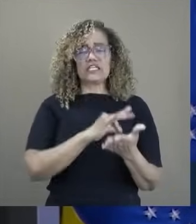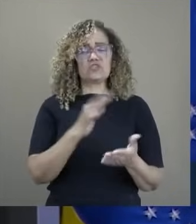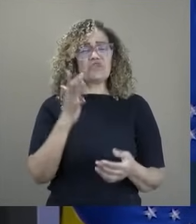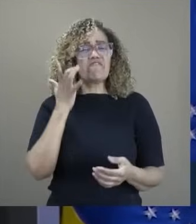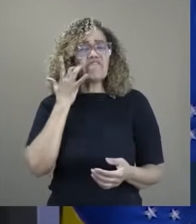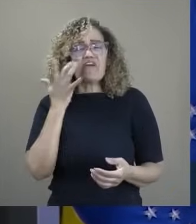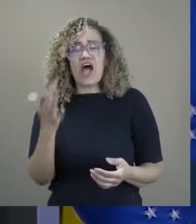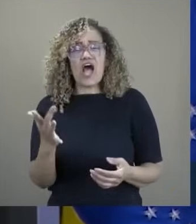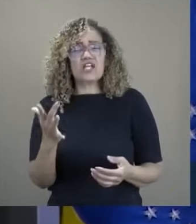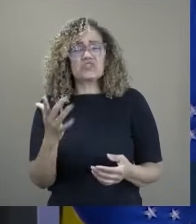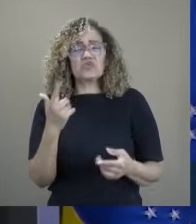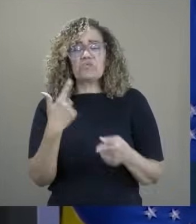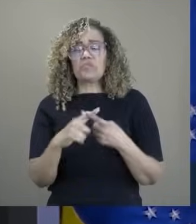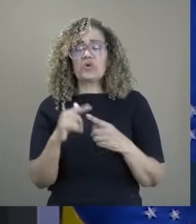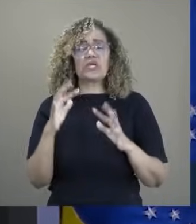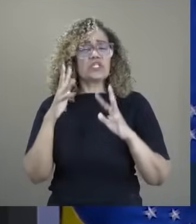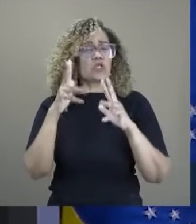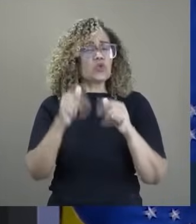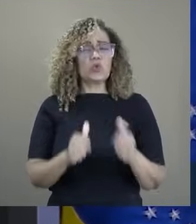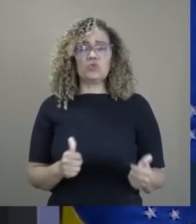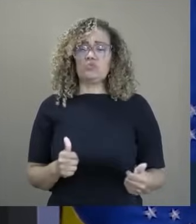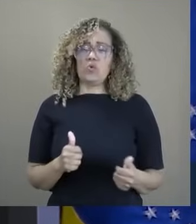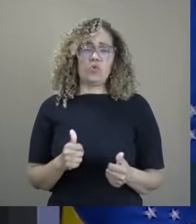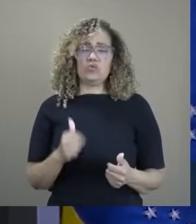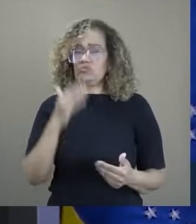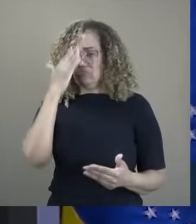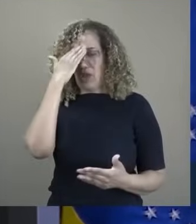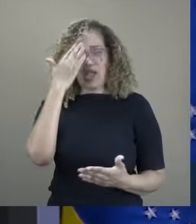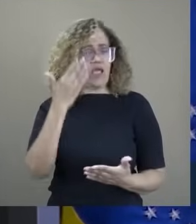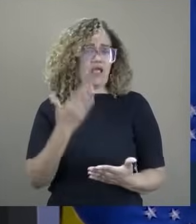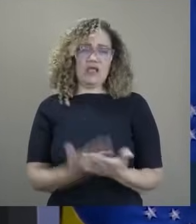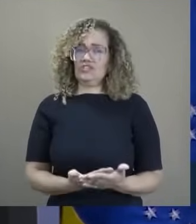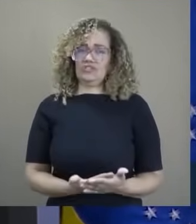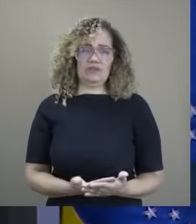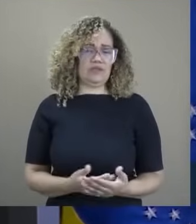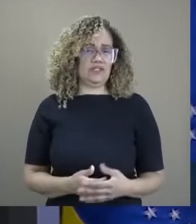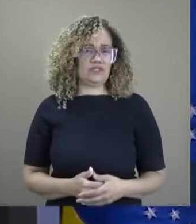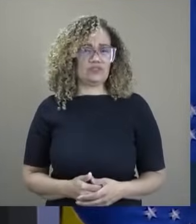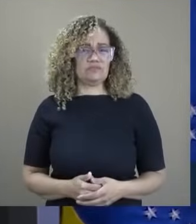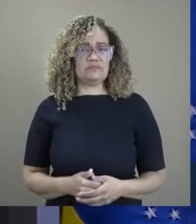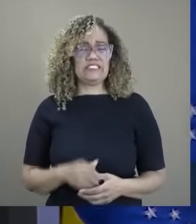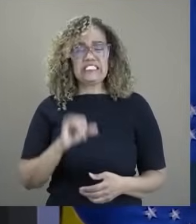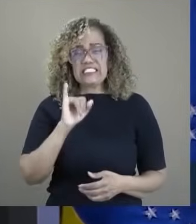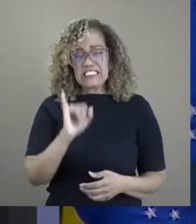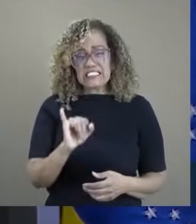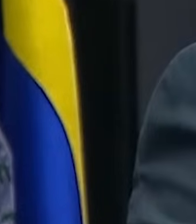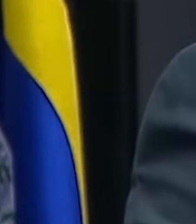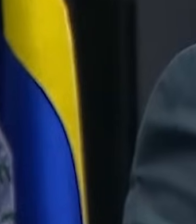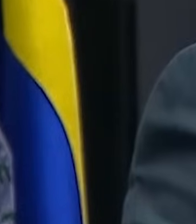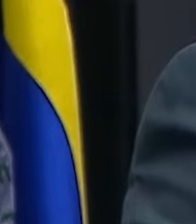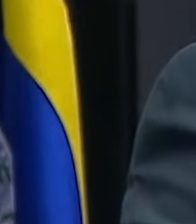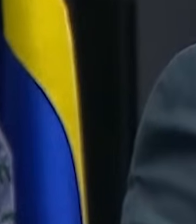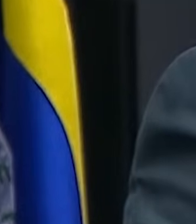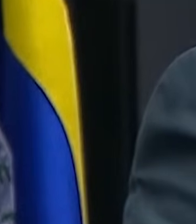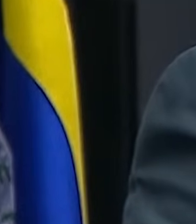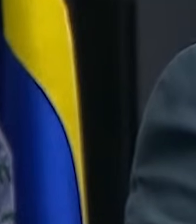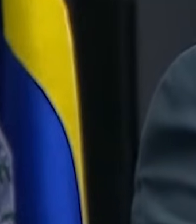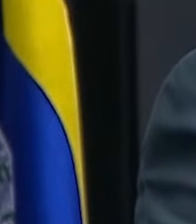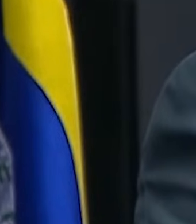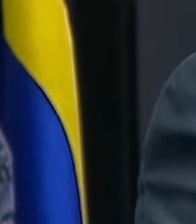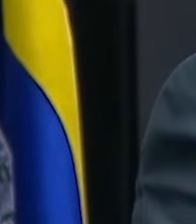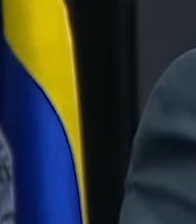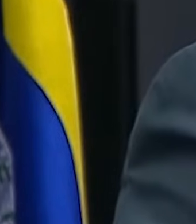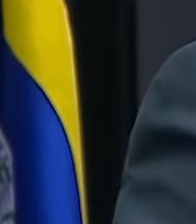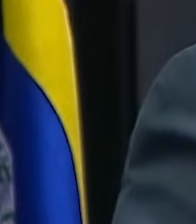enorme porque tá todo mundo indignado E aí eu digo o seguinte sim 40 assinaturas para mostrar